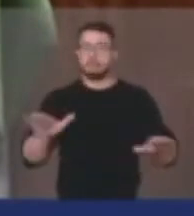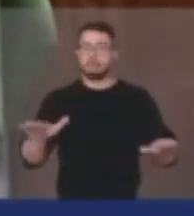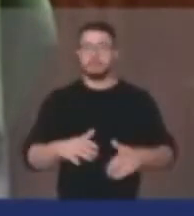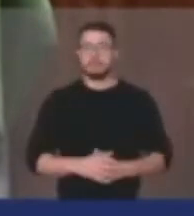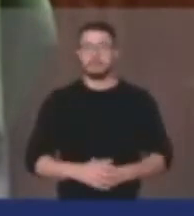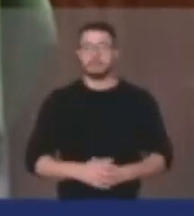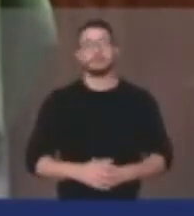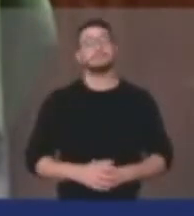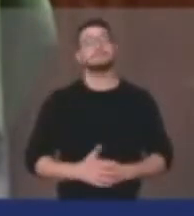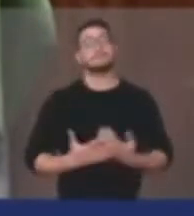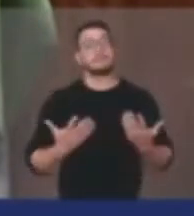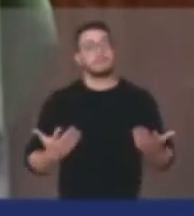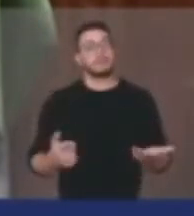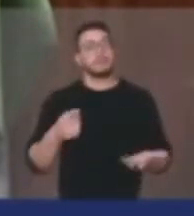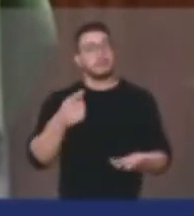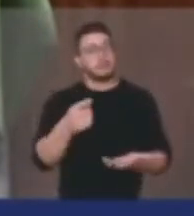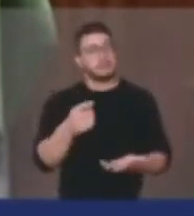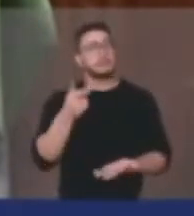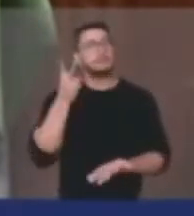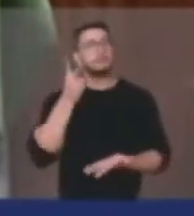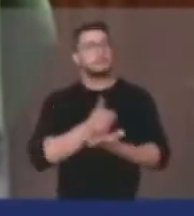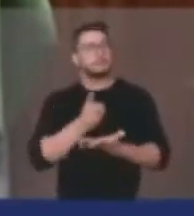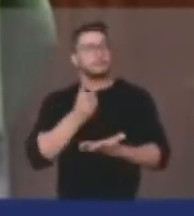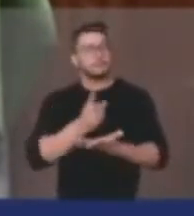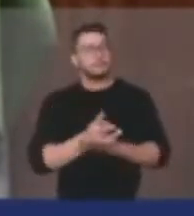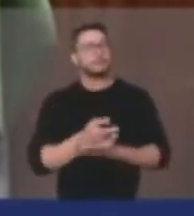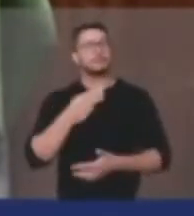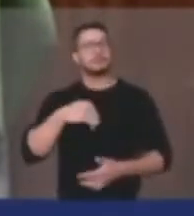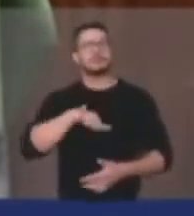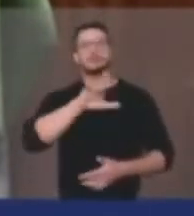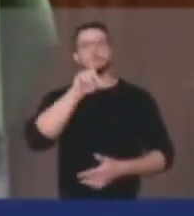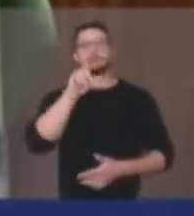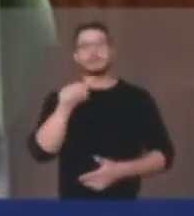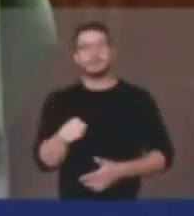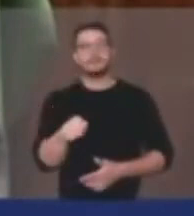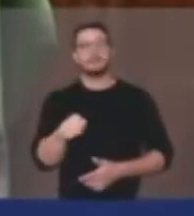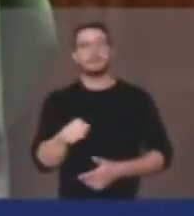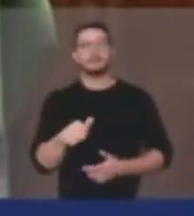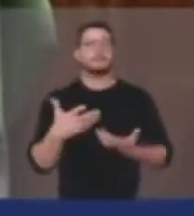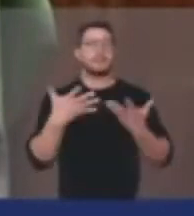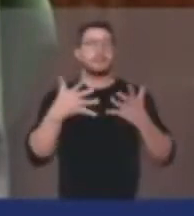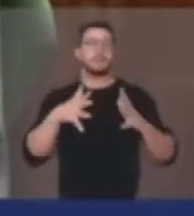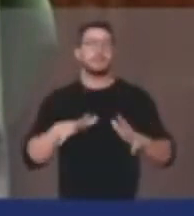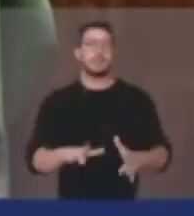Pois esta mídia, a mesma mídia que se nega a dar a